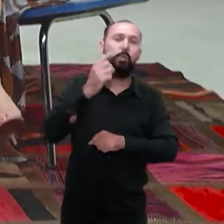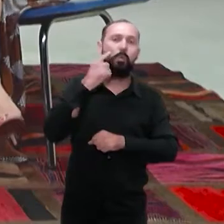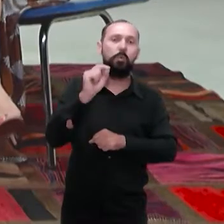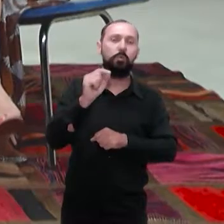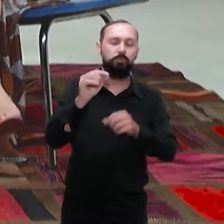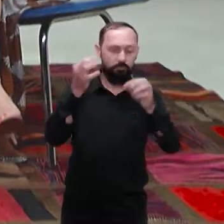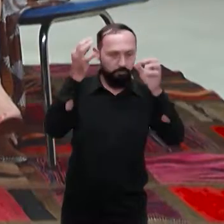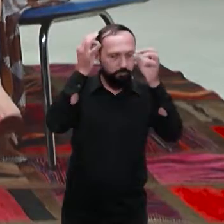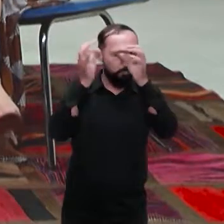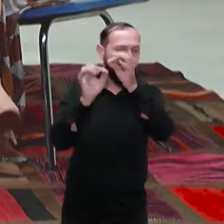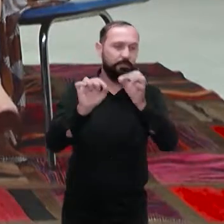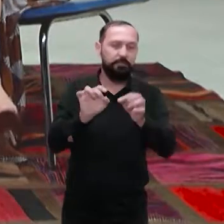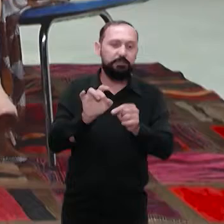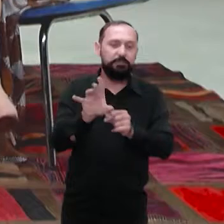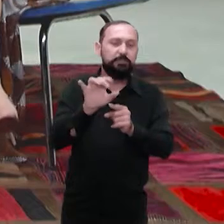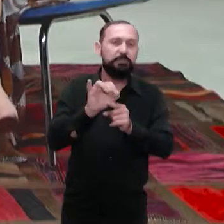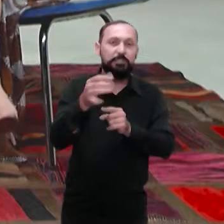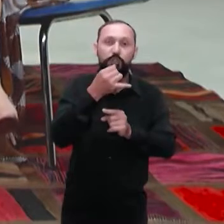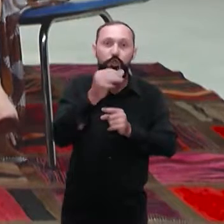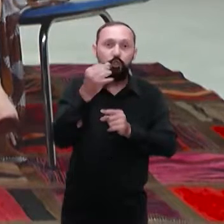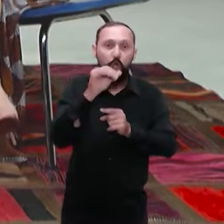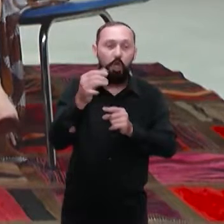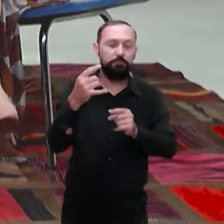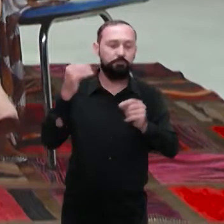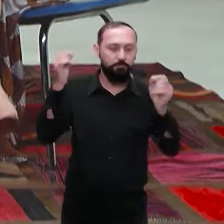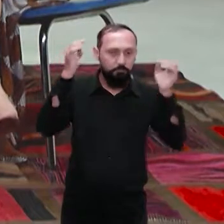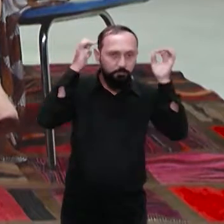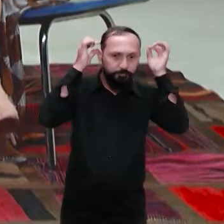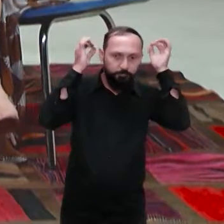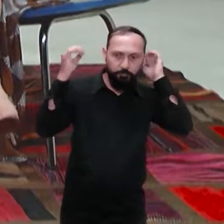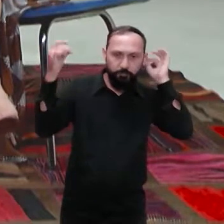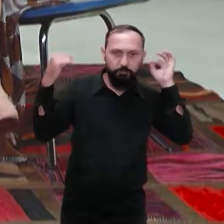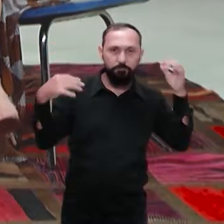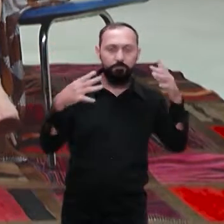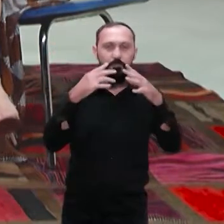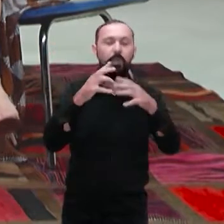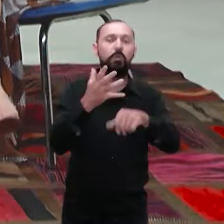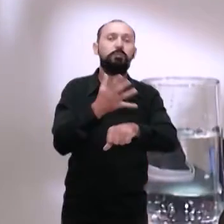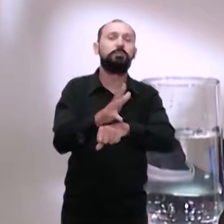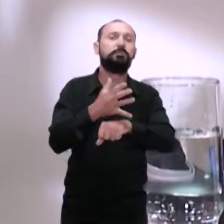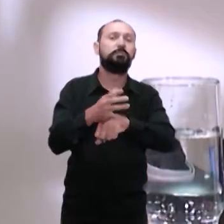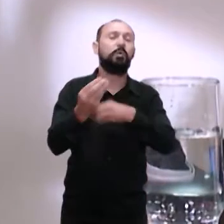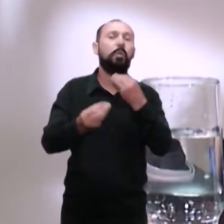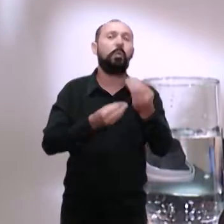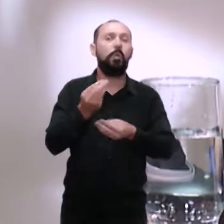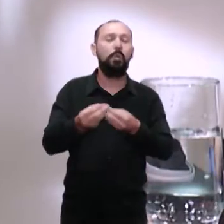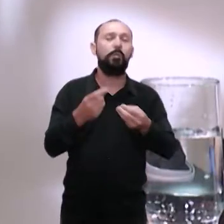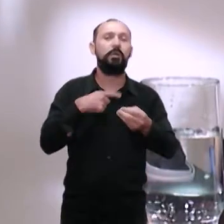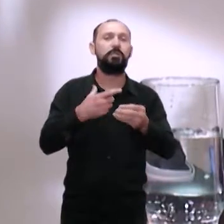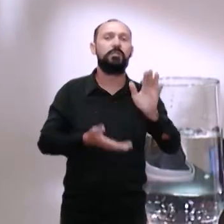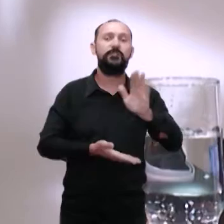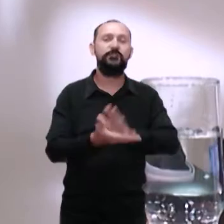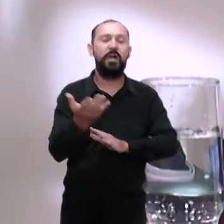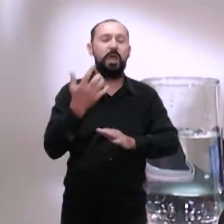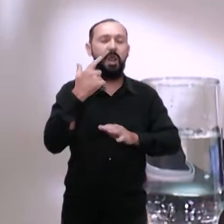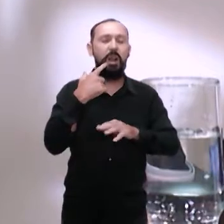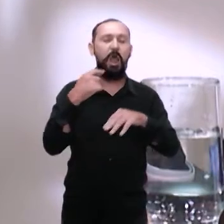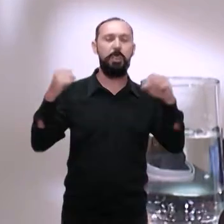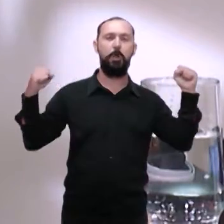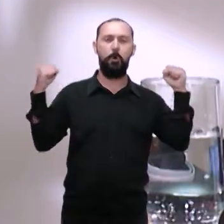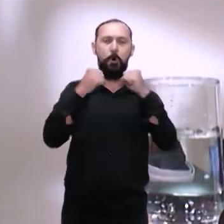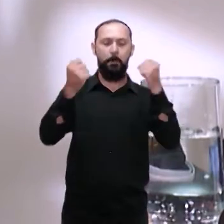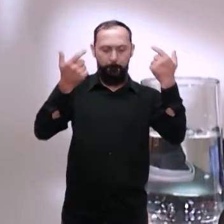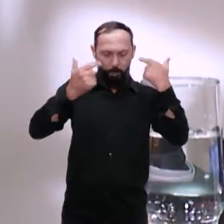utilizamos os mesmos eletrodos. Então, ele é um treinamento fisiológico. Como nós vamos para a